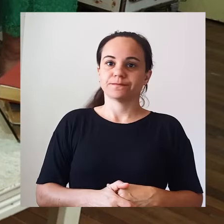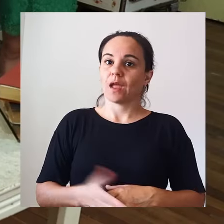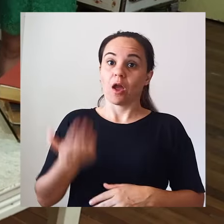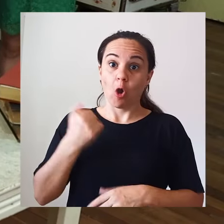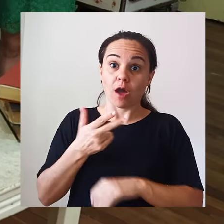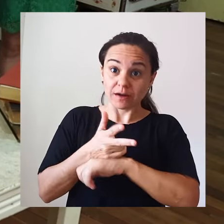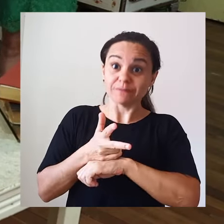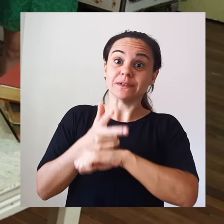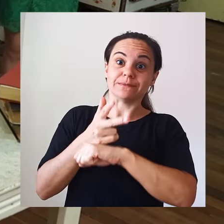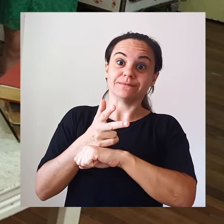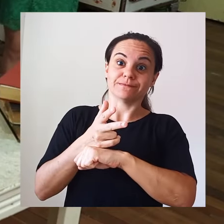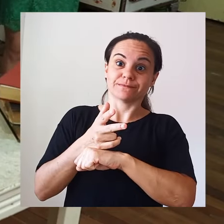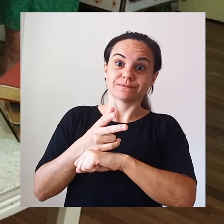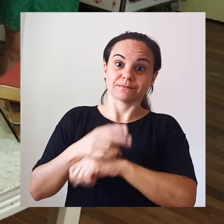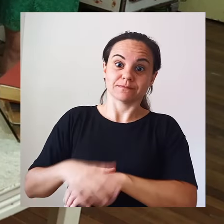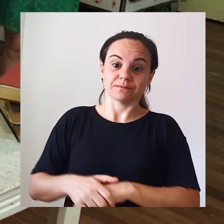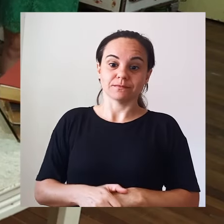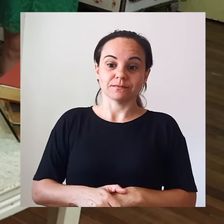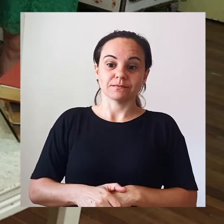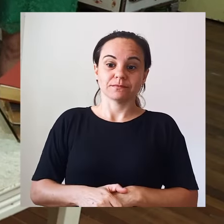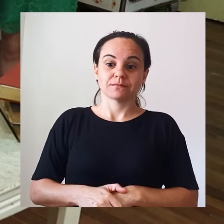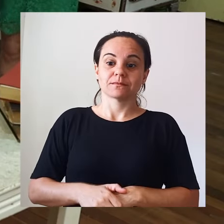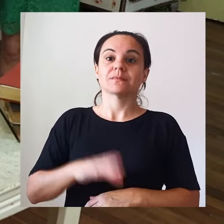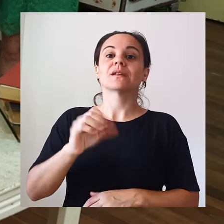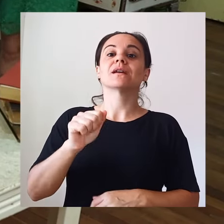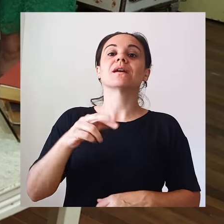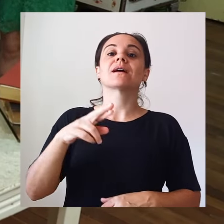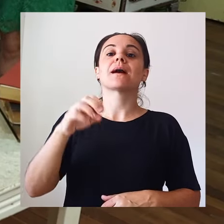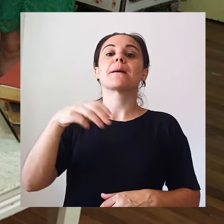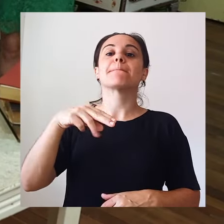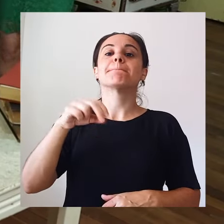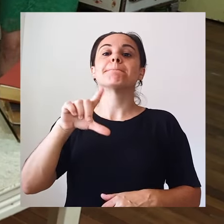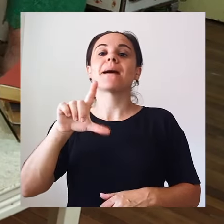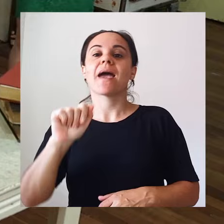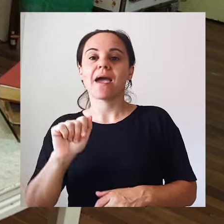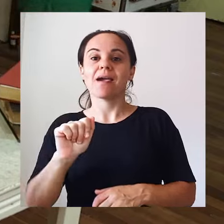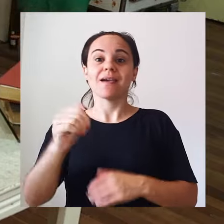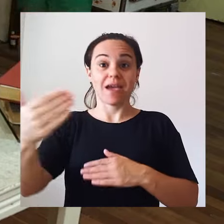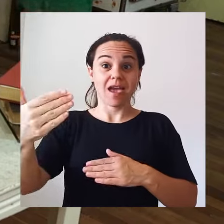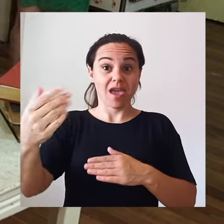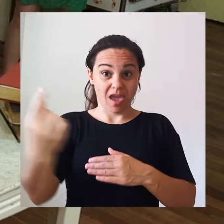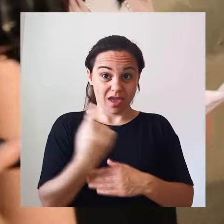Vamos gravar! Carmela, entre e dá a notícia terrível.